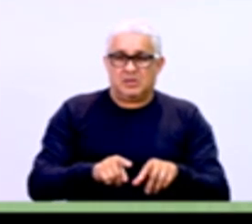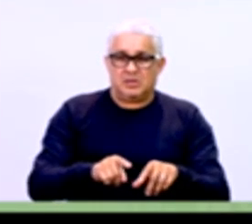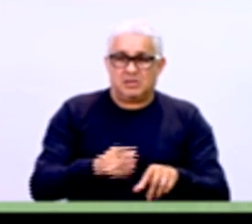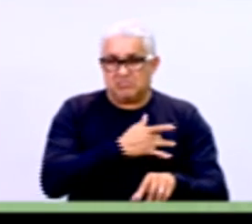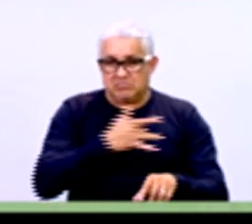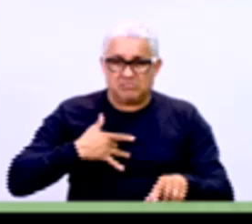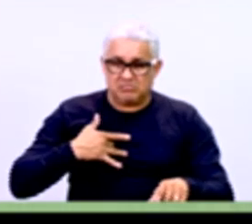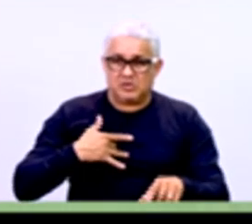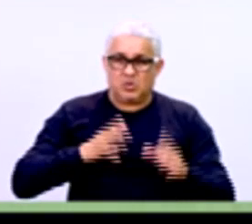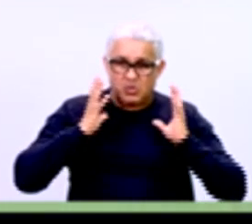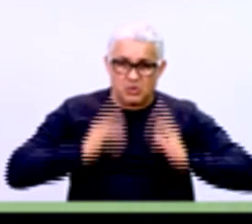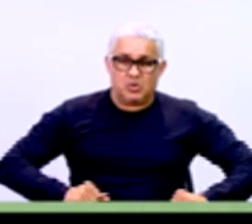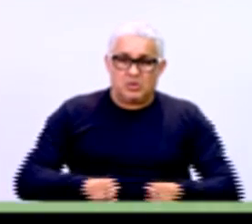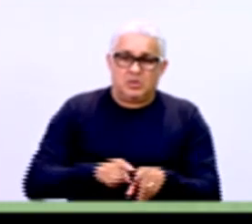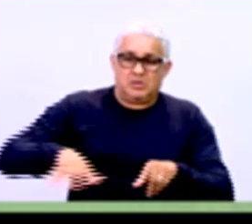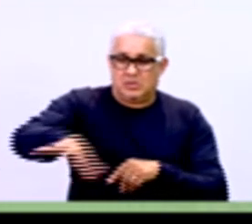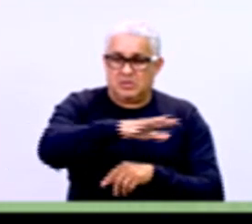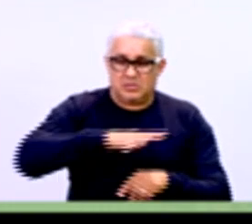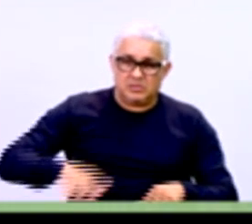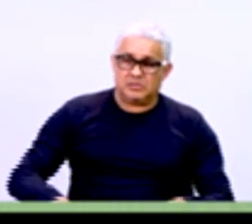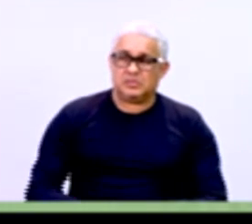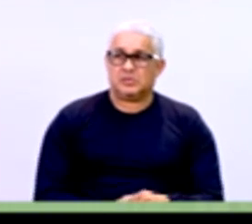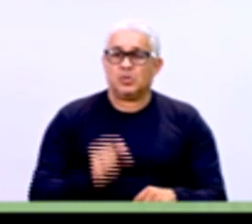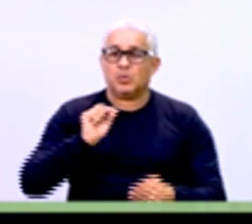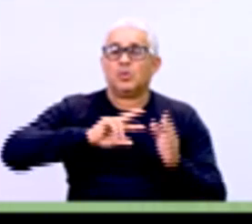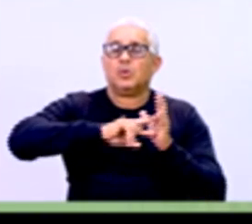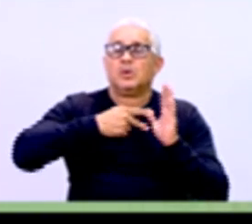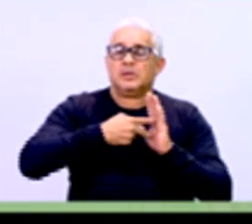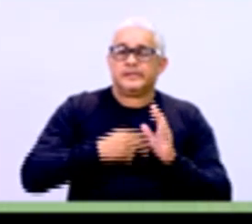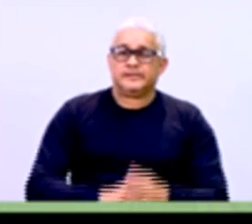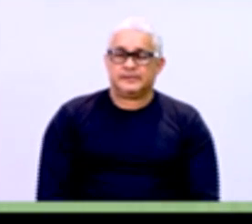dos recursos naturais. Vamos entender então o que significa